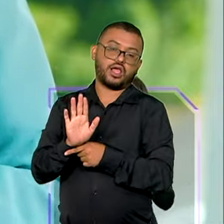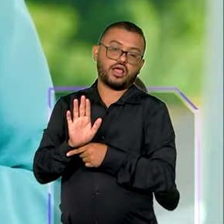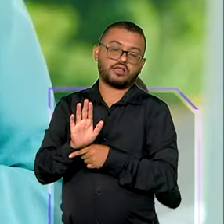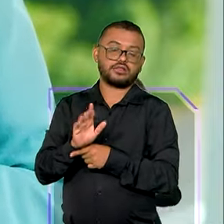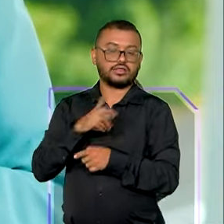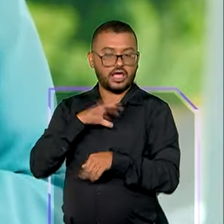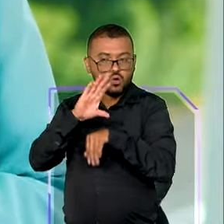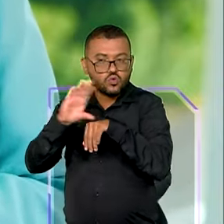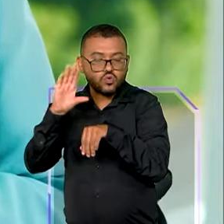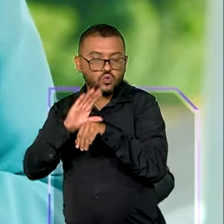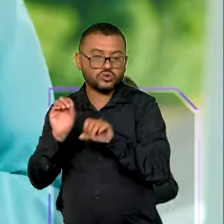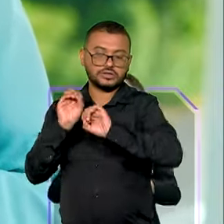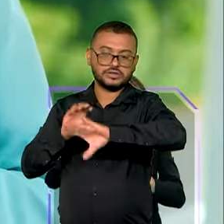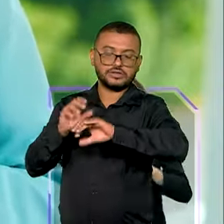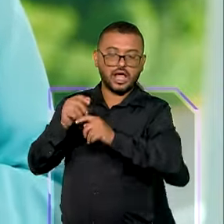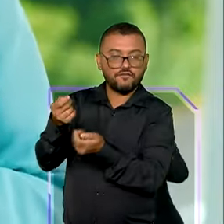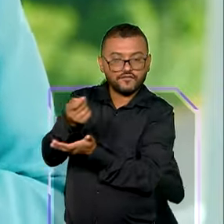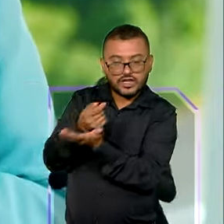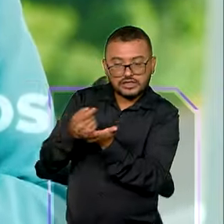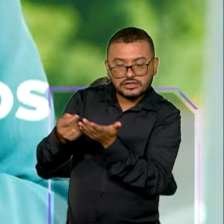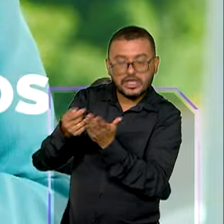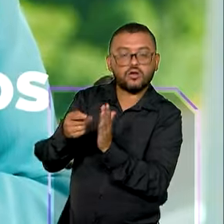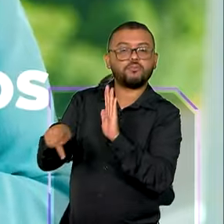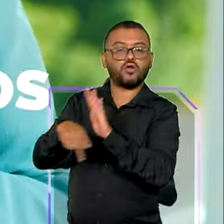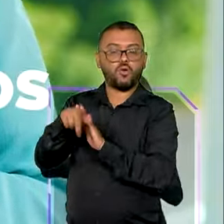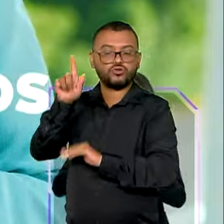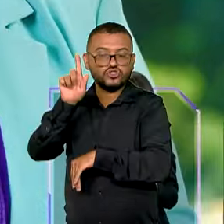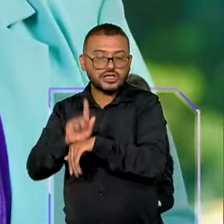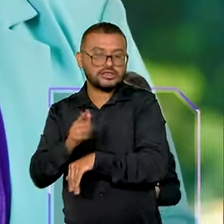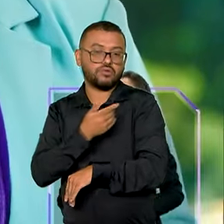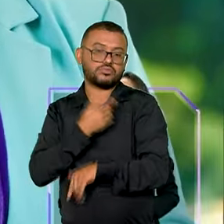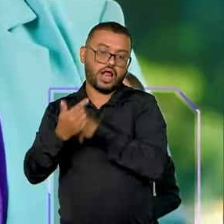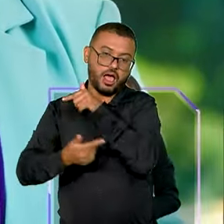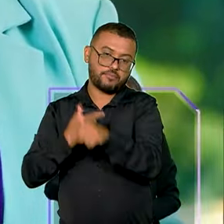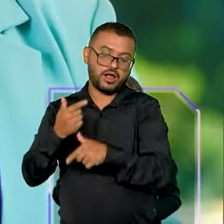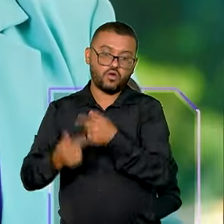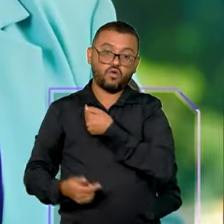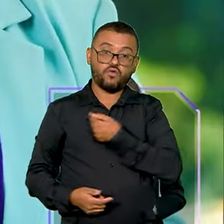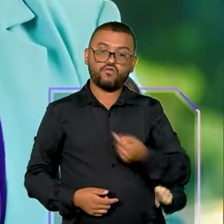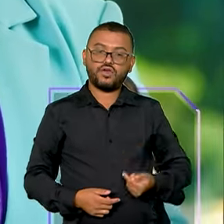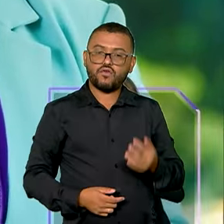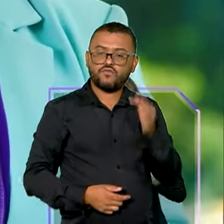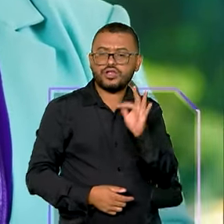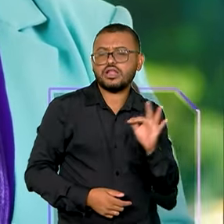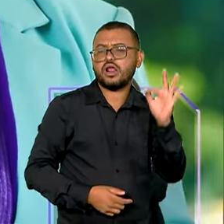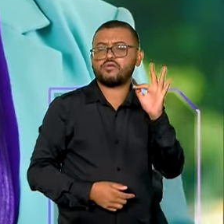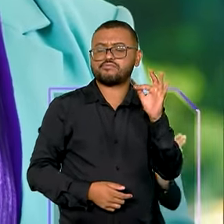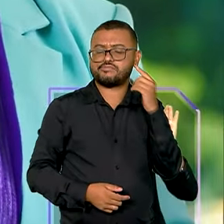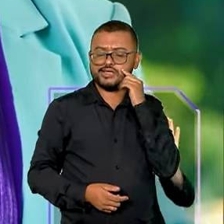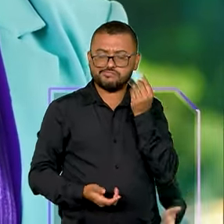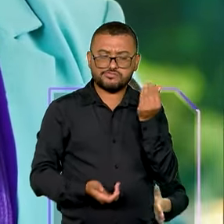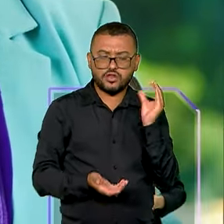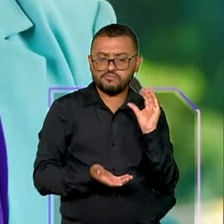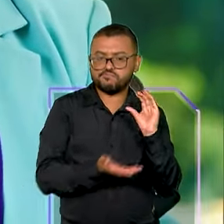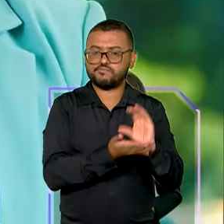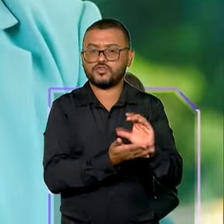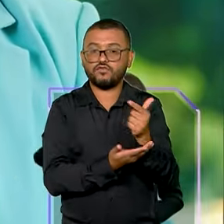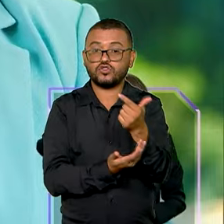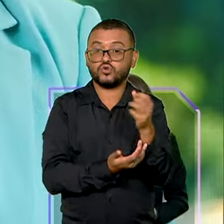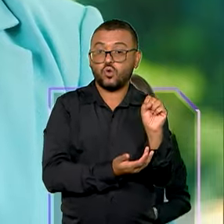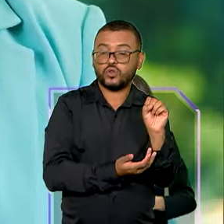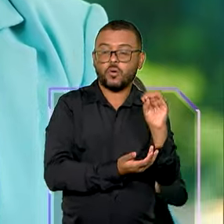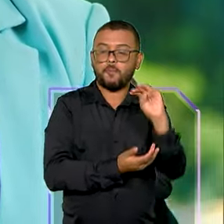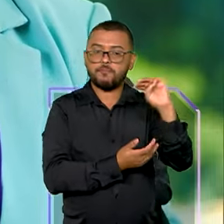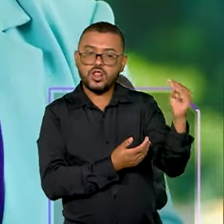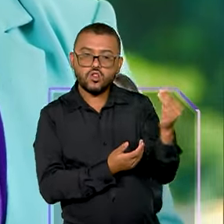de capacitação e educação financeira e gestão de negócios. O governo federal também destinou 28 milhões de